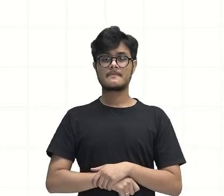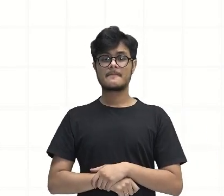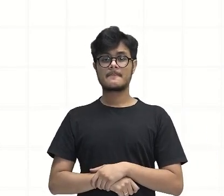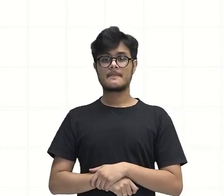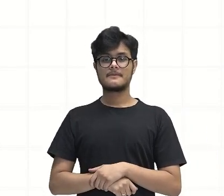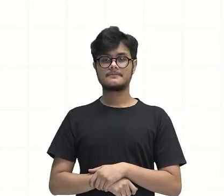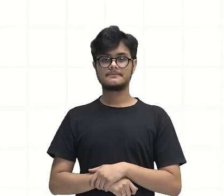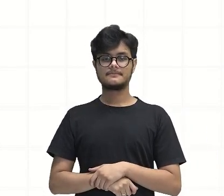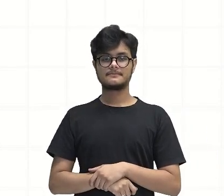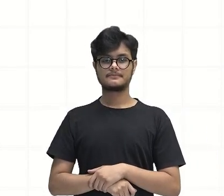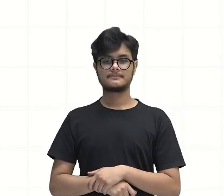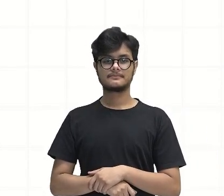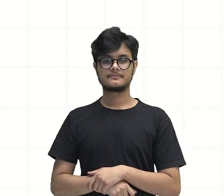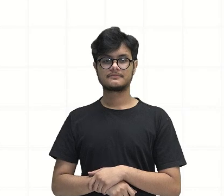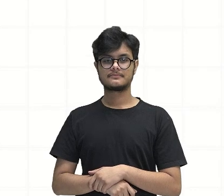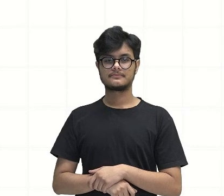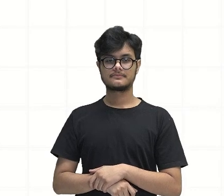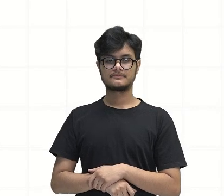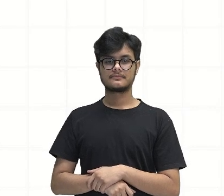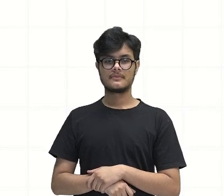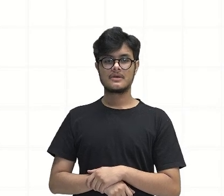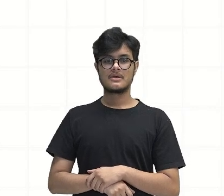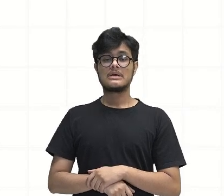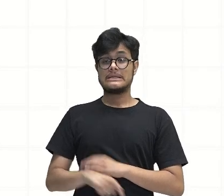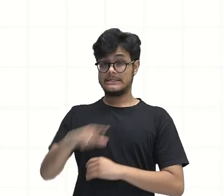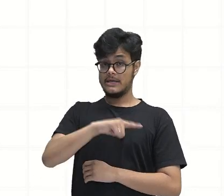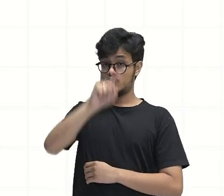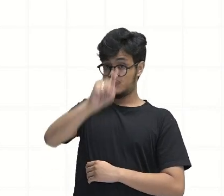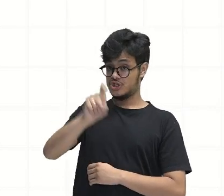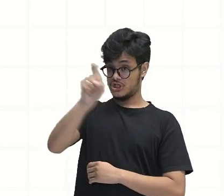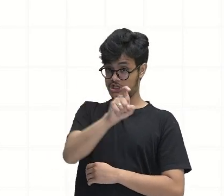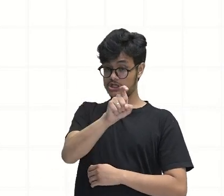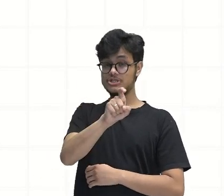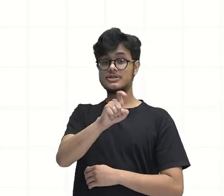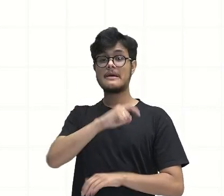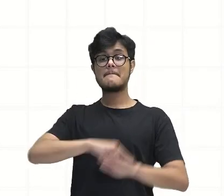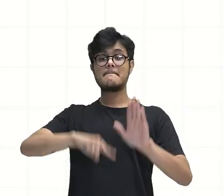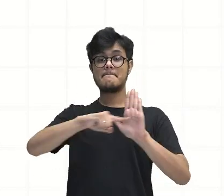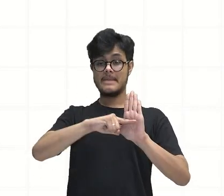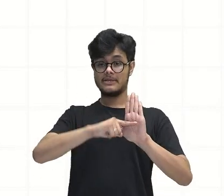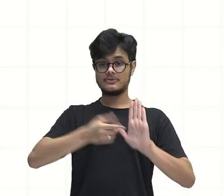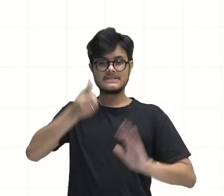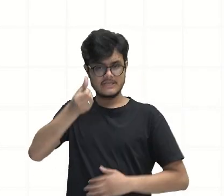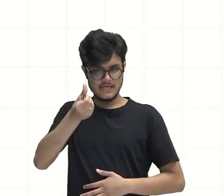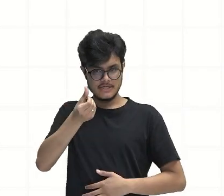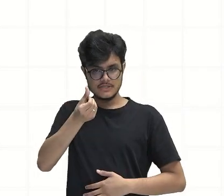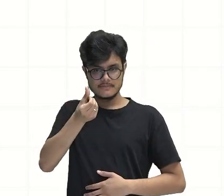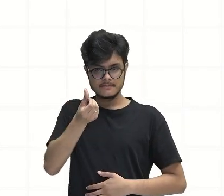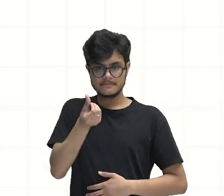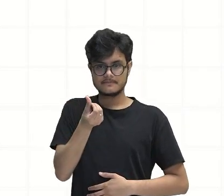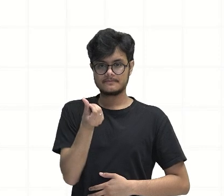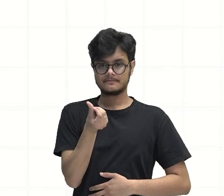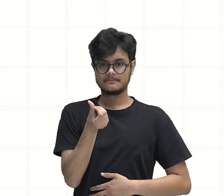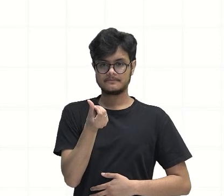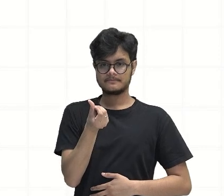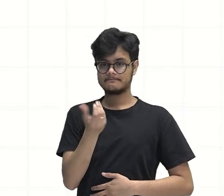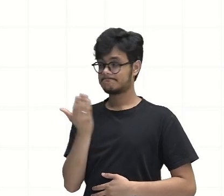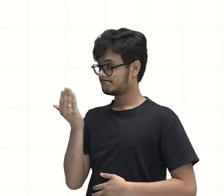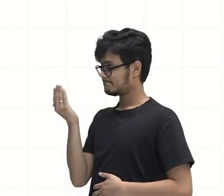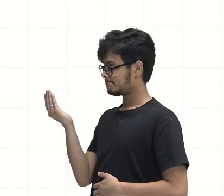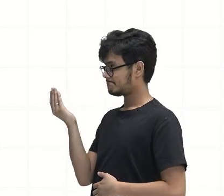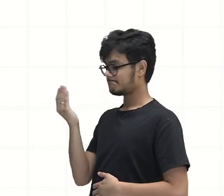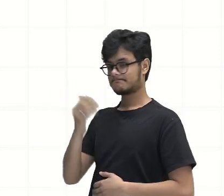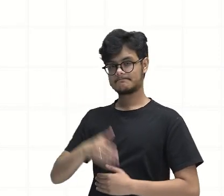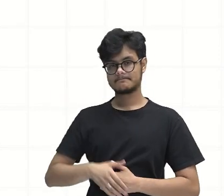ó. Vou projetar no eixo x primeiro. Então, a coordenada da escola, né, que eu